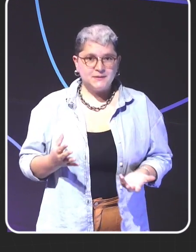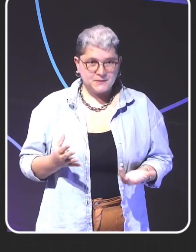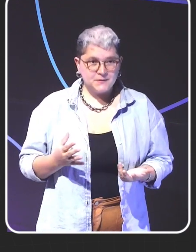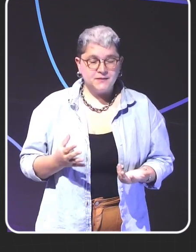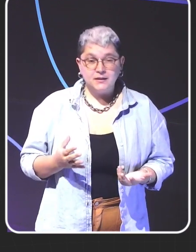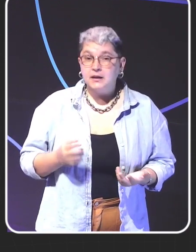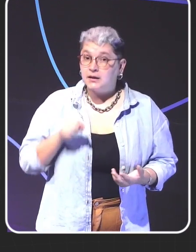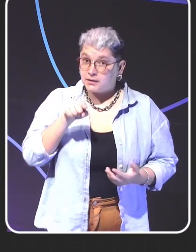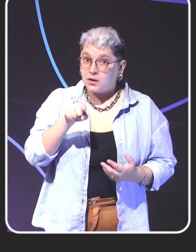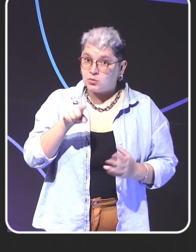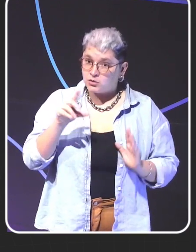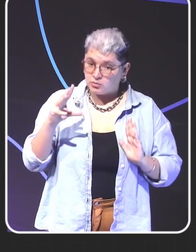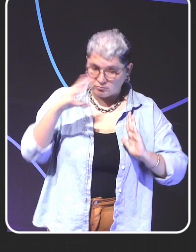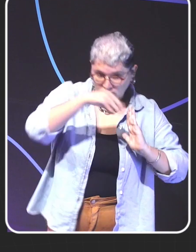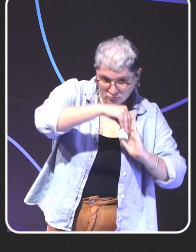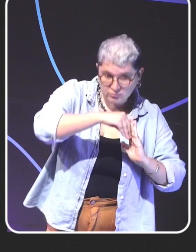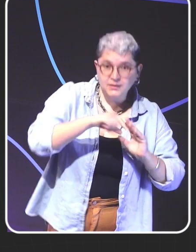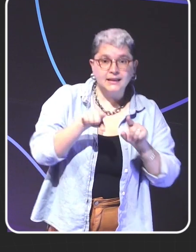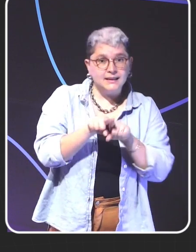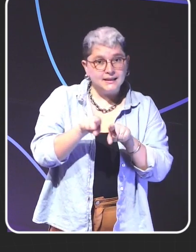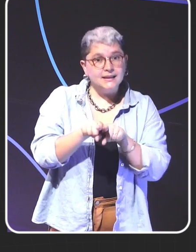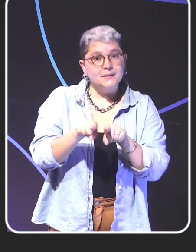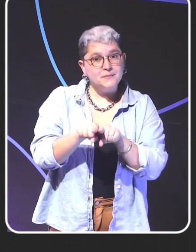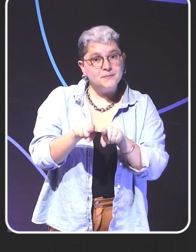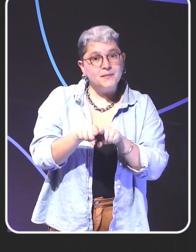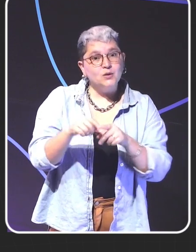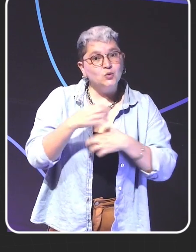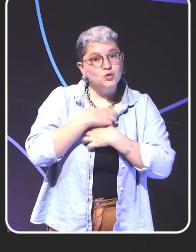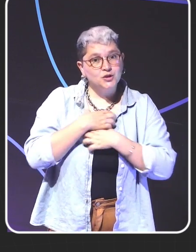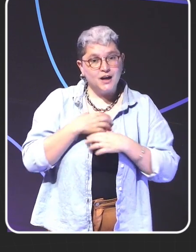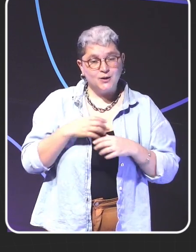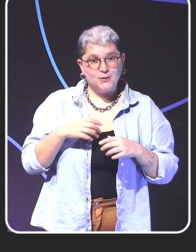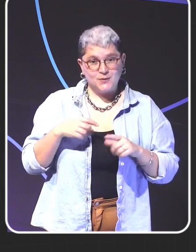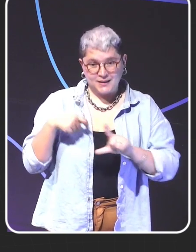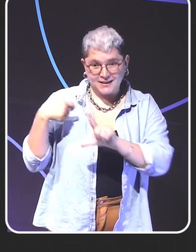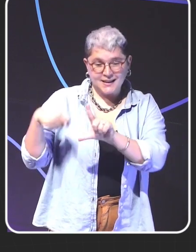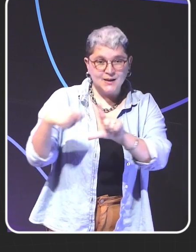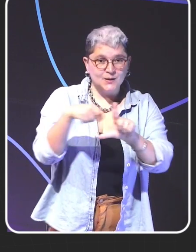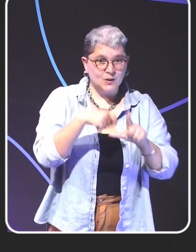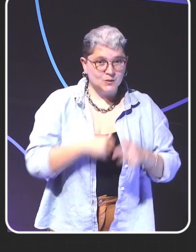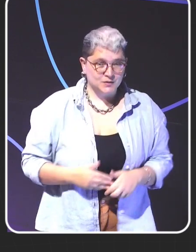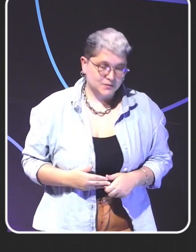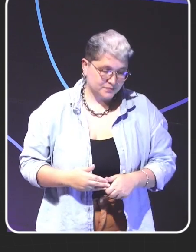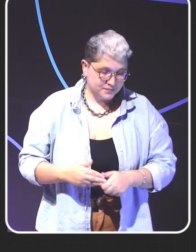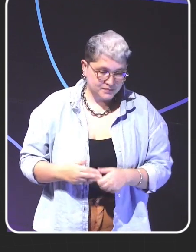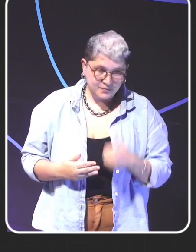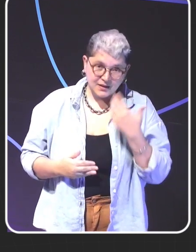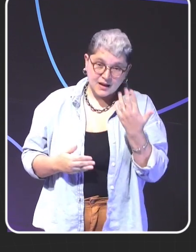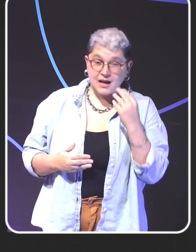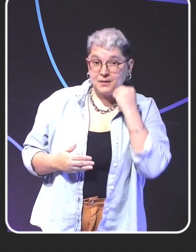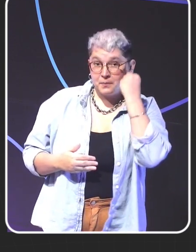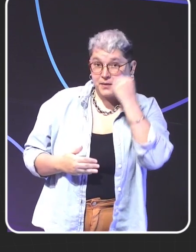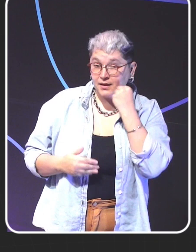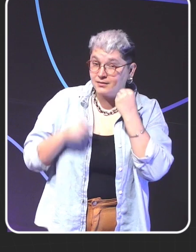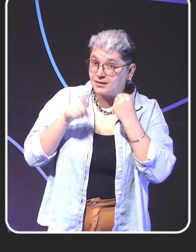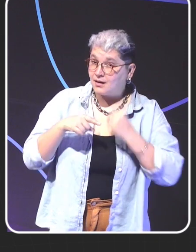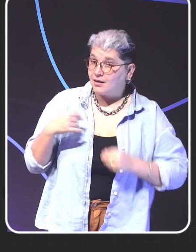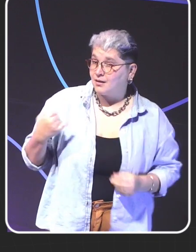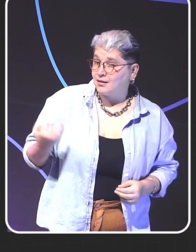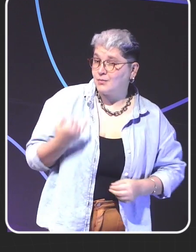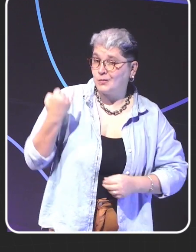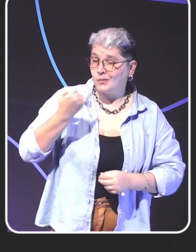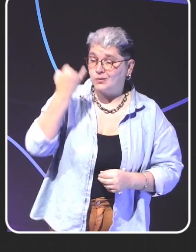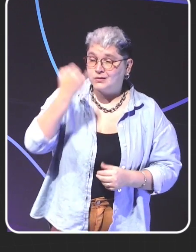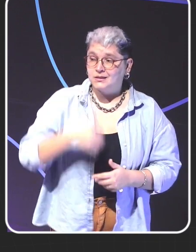isso é absorvido na disposição da loja. Enfim, essa experiência integrada é super importante. Um